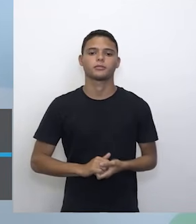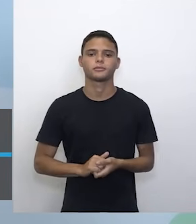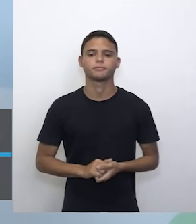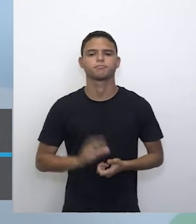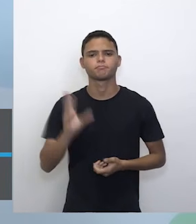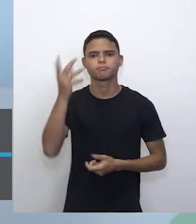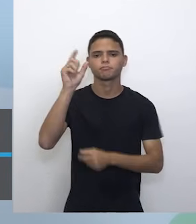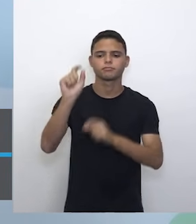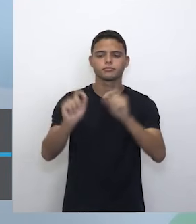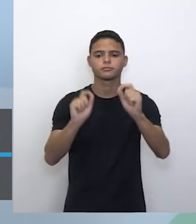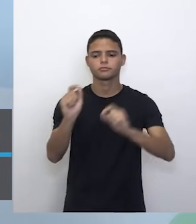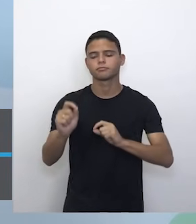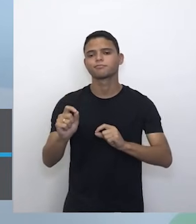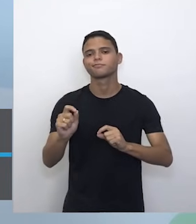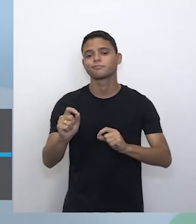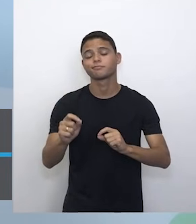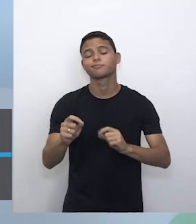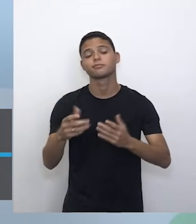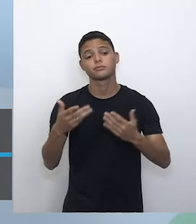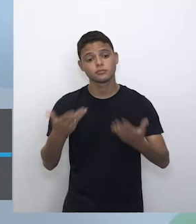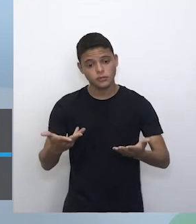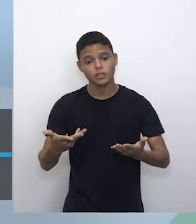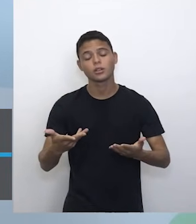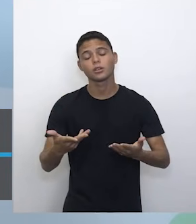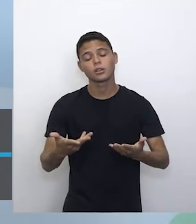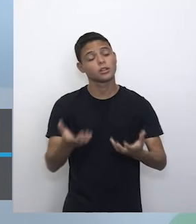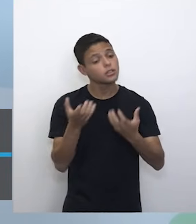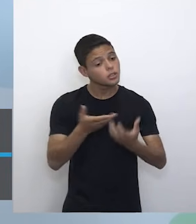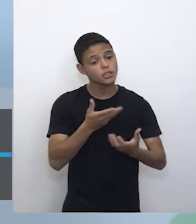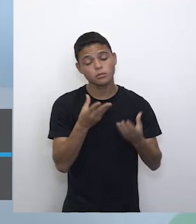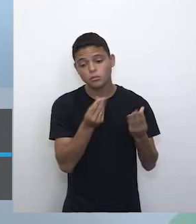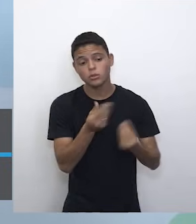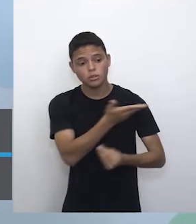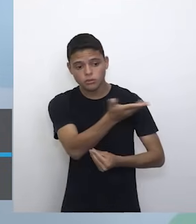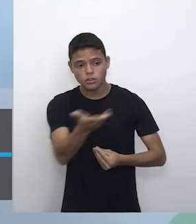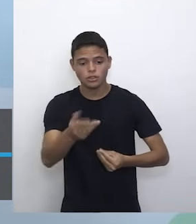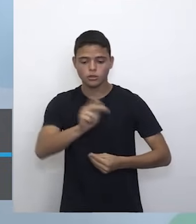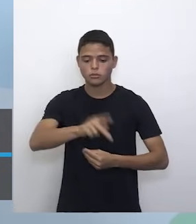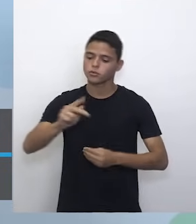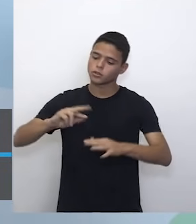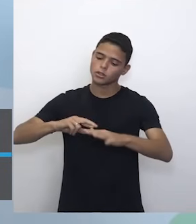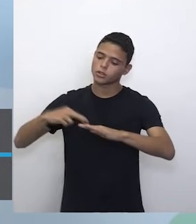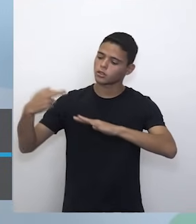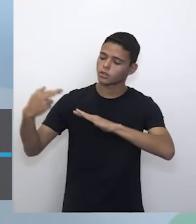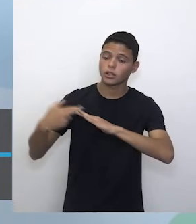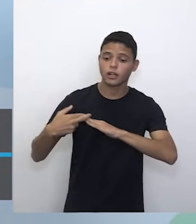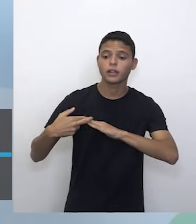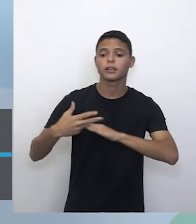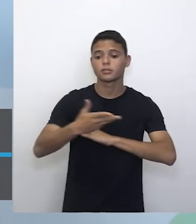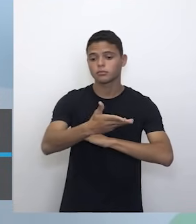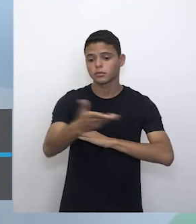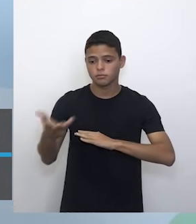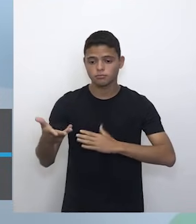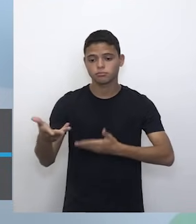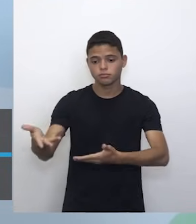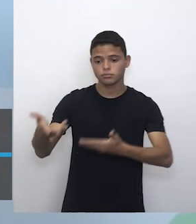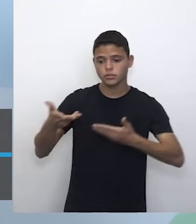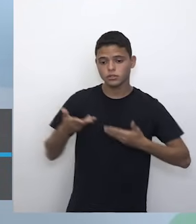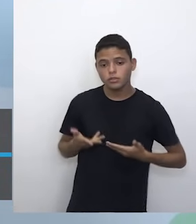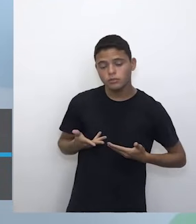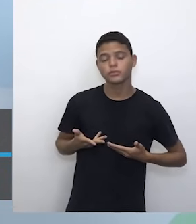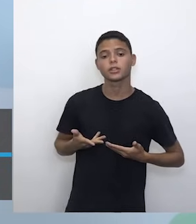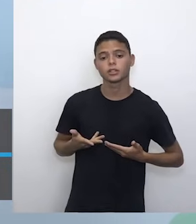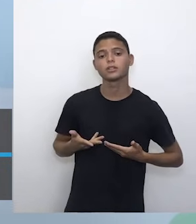que acontece? A gente conta muito aí com vocês, professores da rede, para chamar os alunos a essa participação